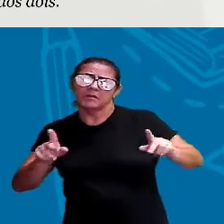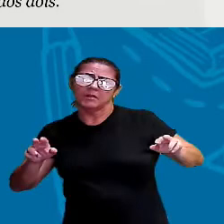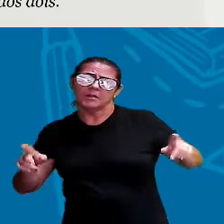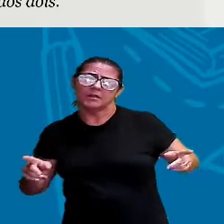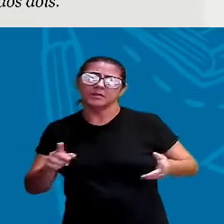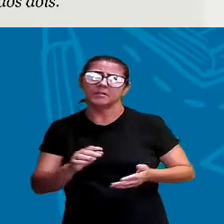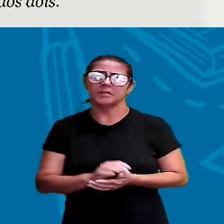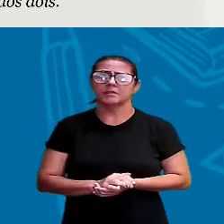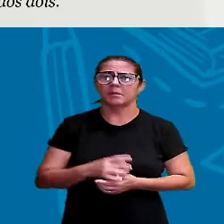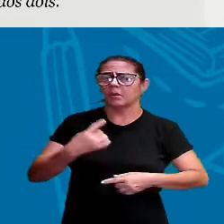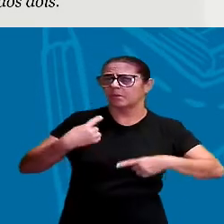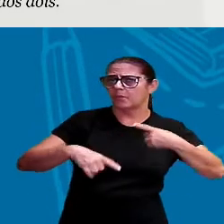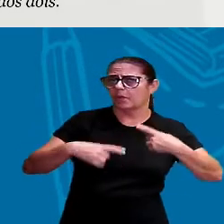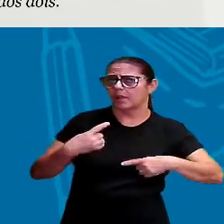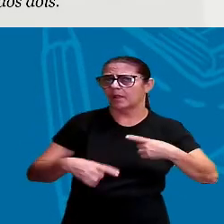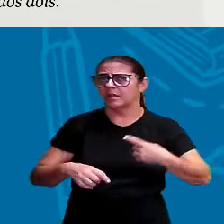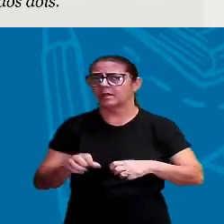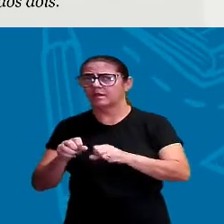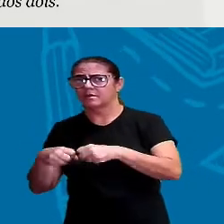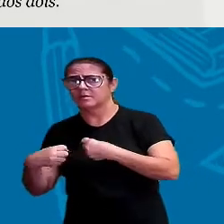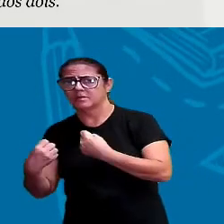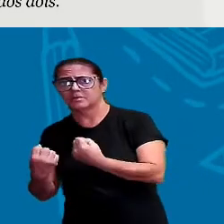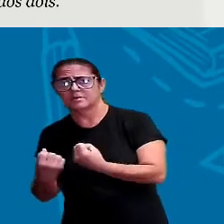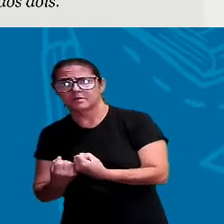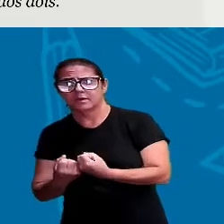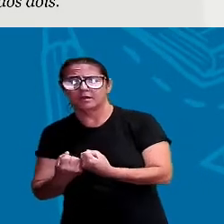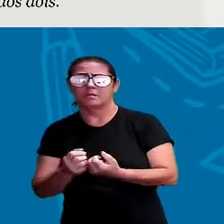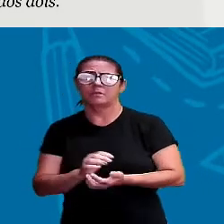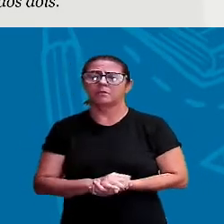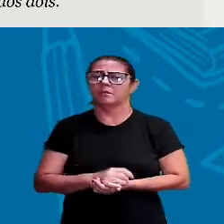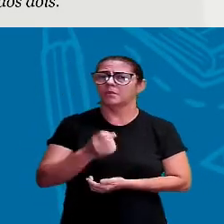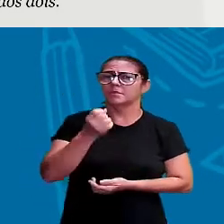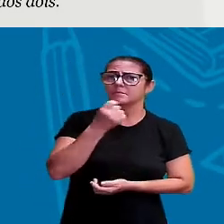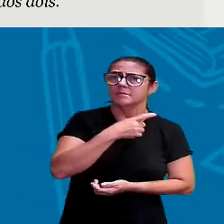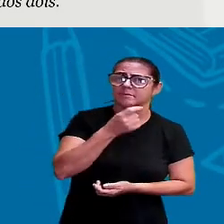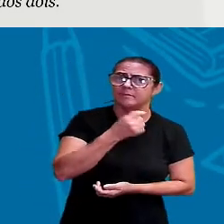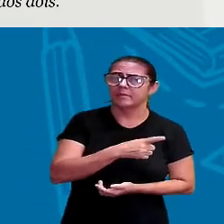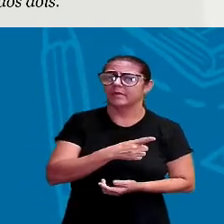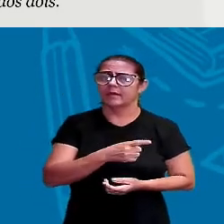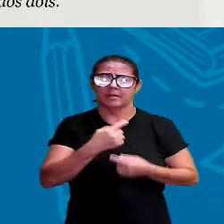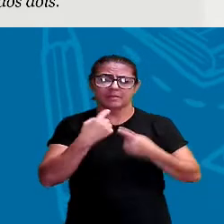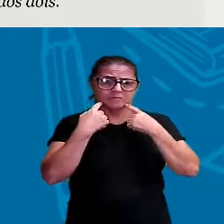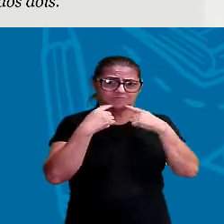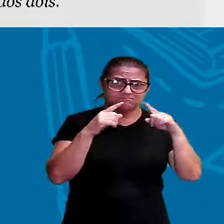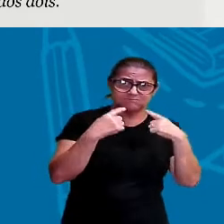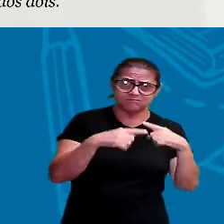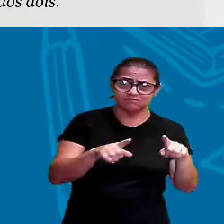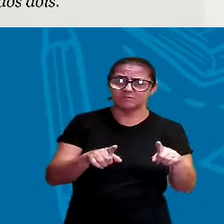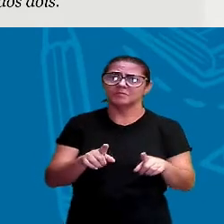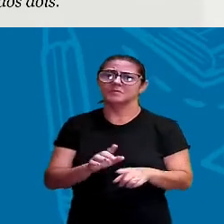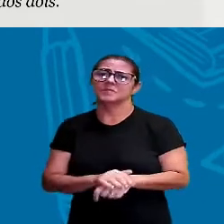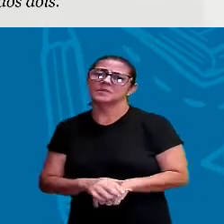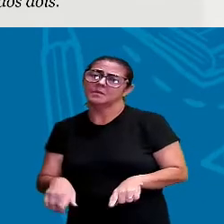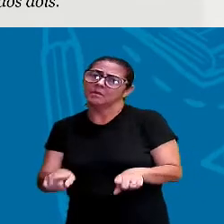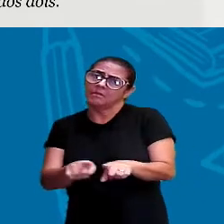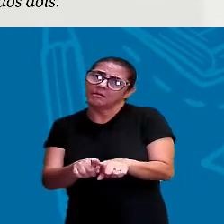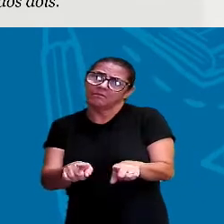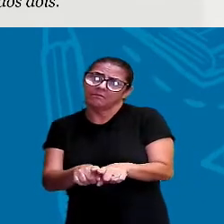pode ter a política e pode ter também a social. Então, eles podem fazer uma crítica, tá? Tanto cômica quanto crítica,